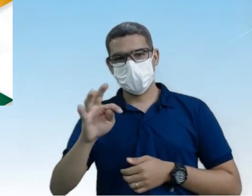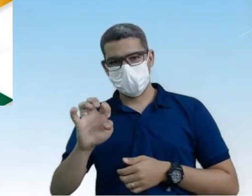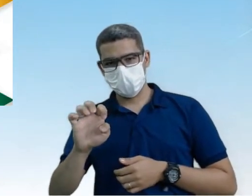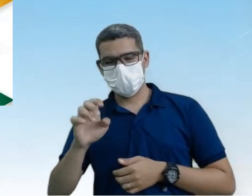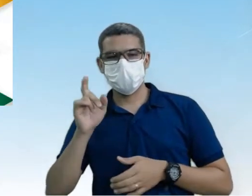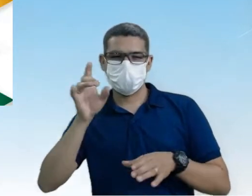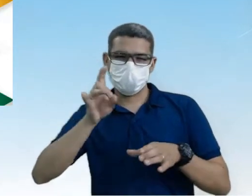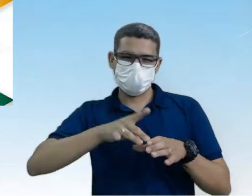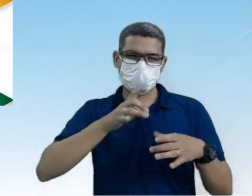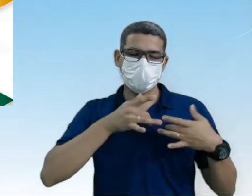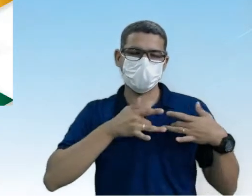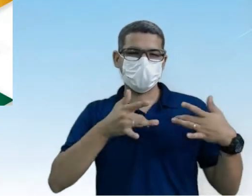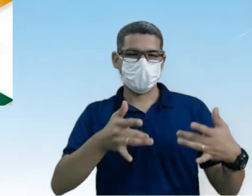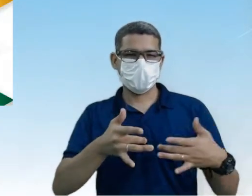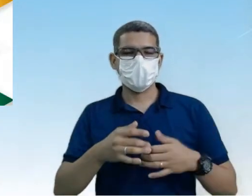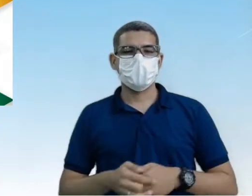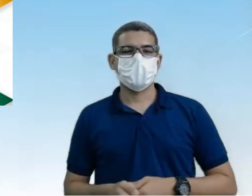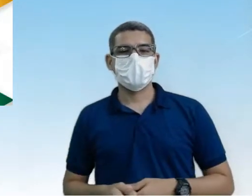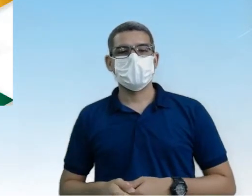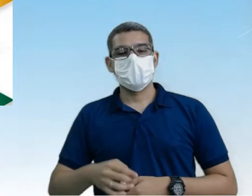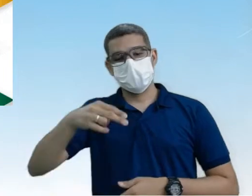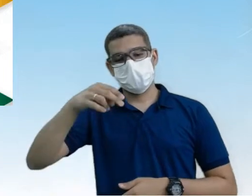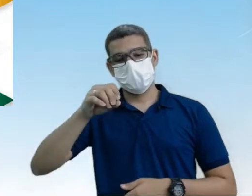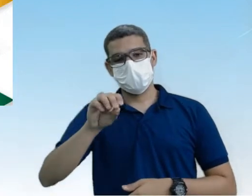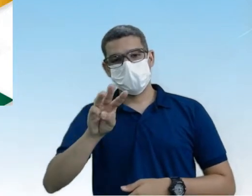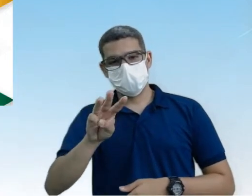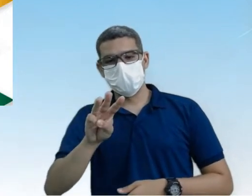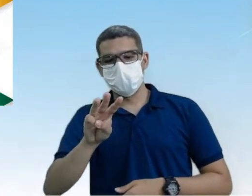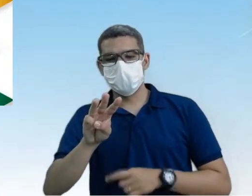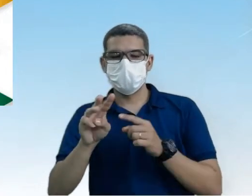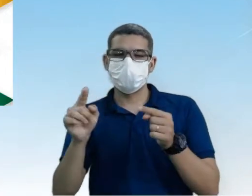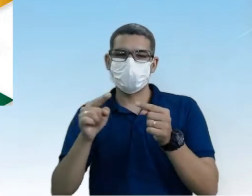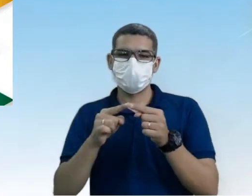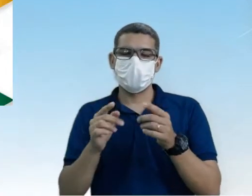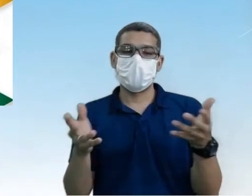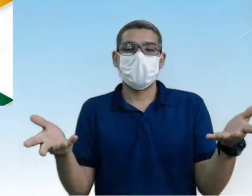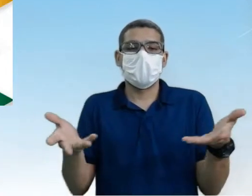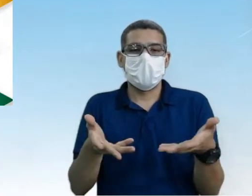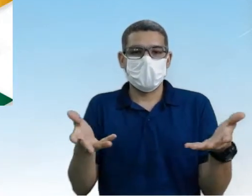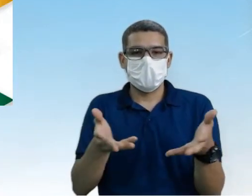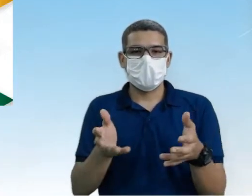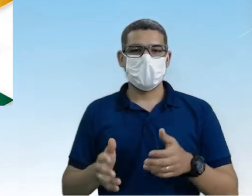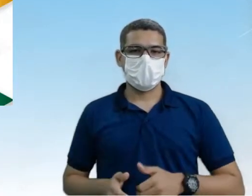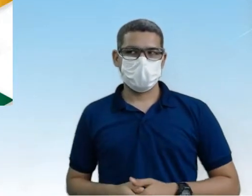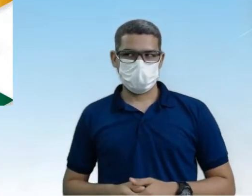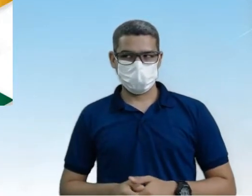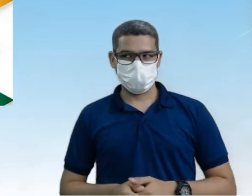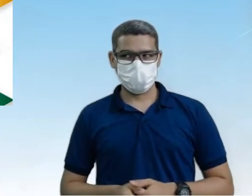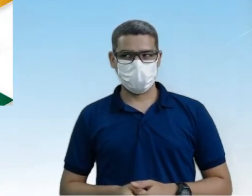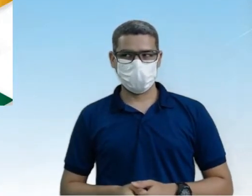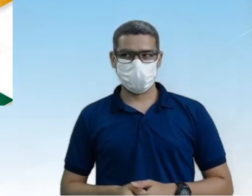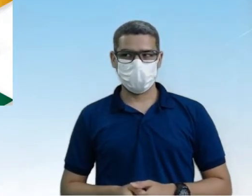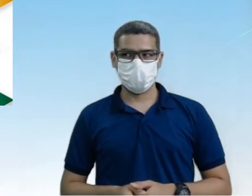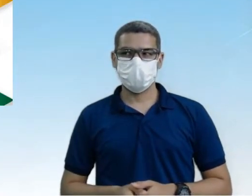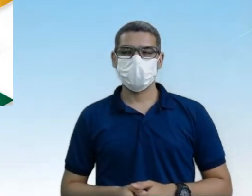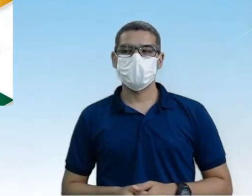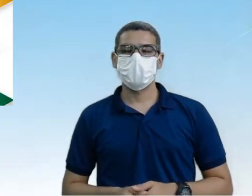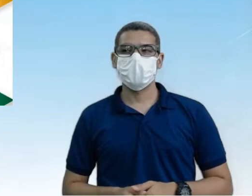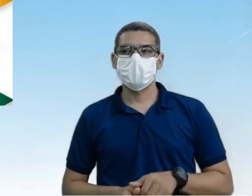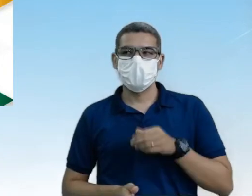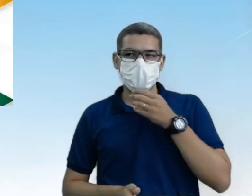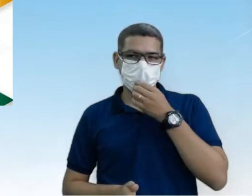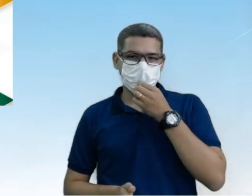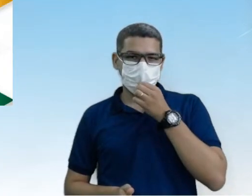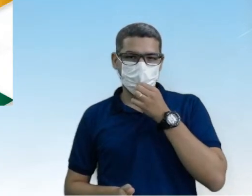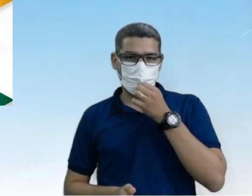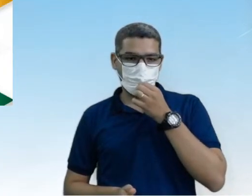now, agora. Então, a tradução lá em cima, o texto diz assim, né? Give them shelter from the cold. Deem